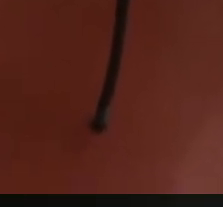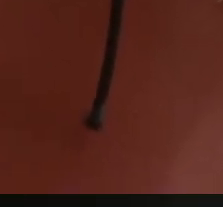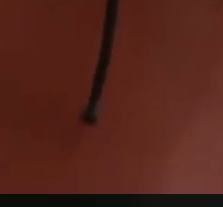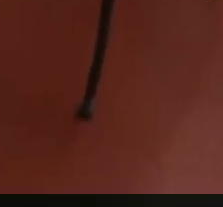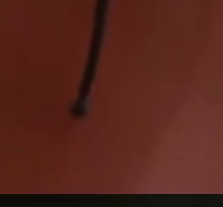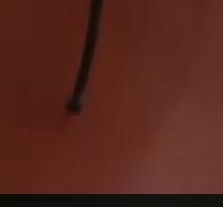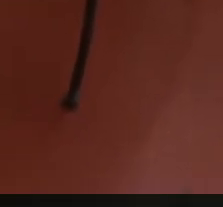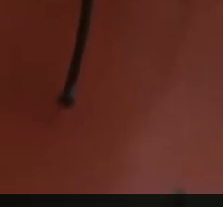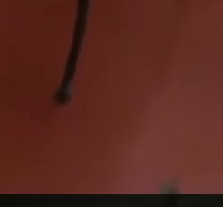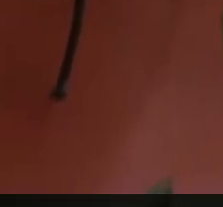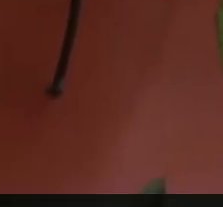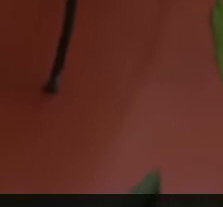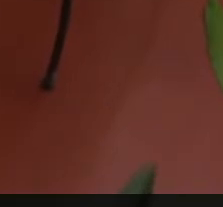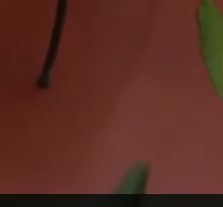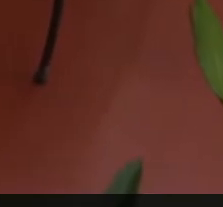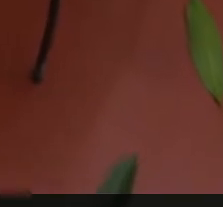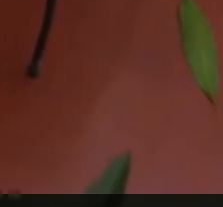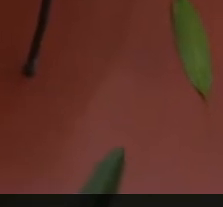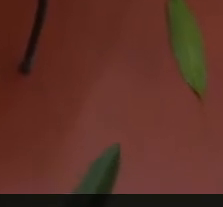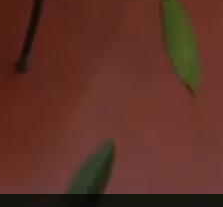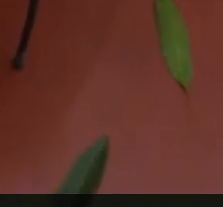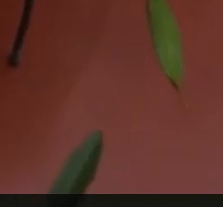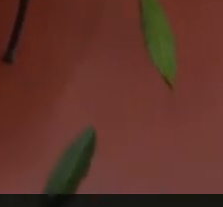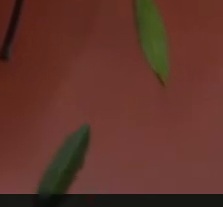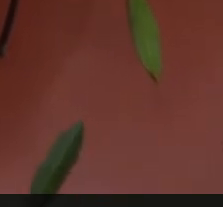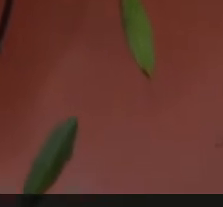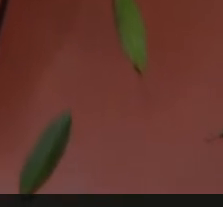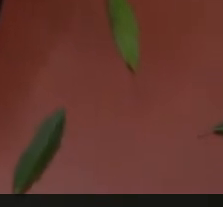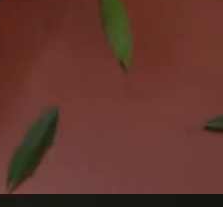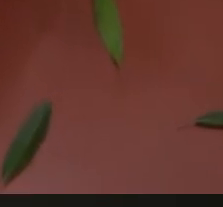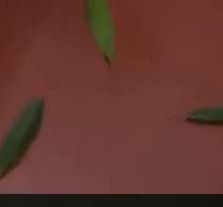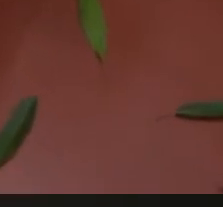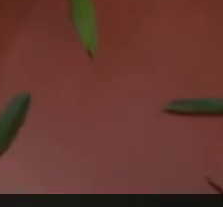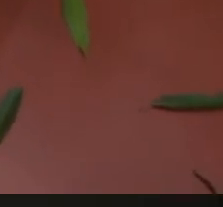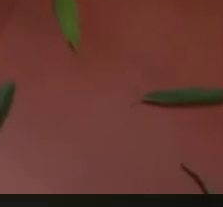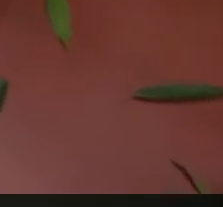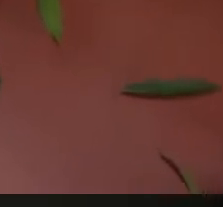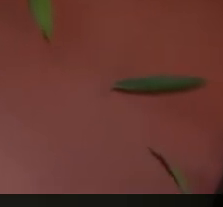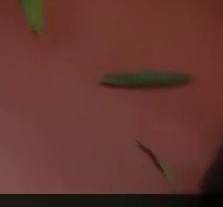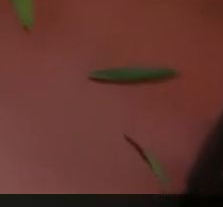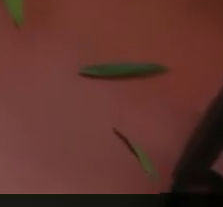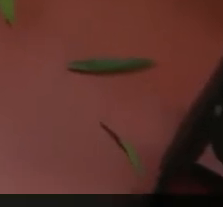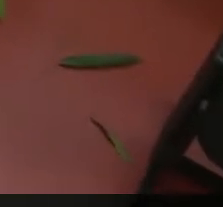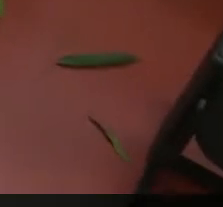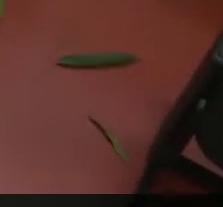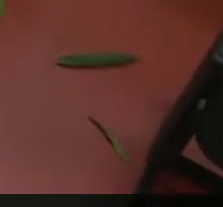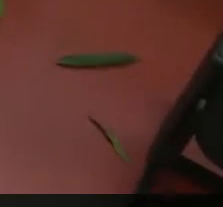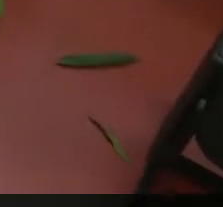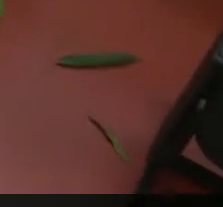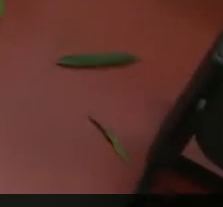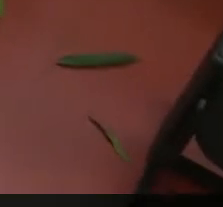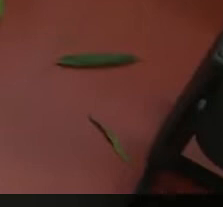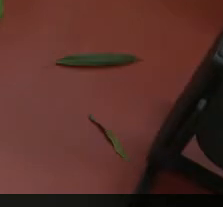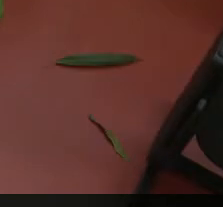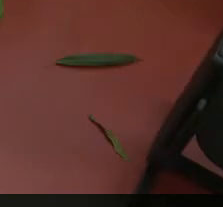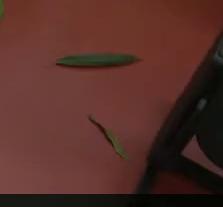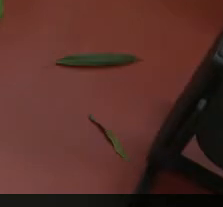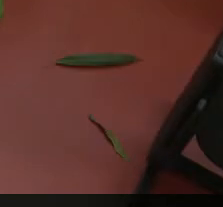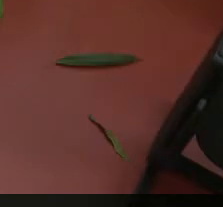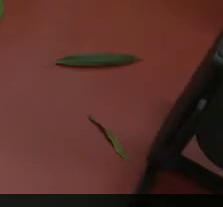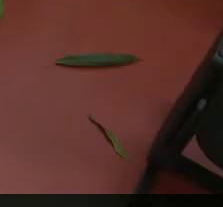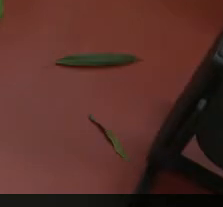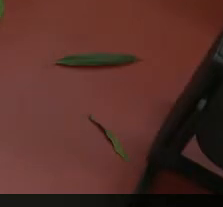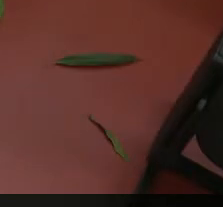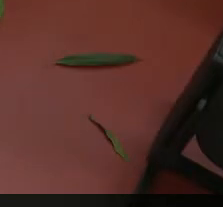óculos você é Encostar um pouco de lado da Universal